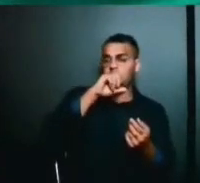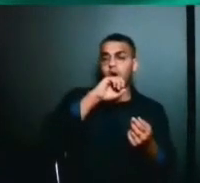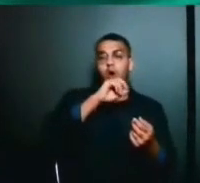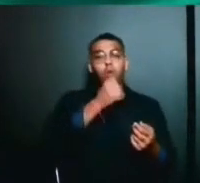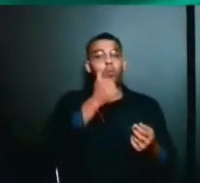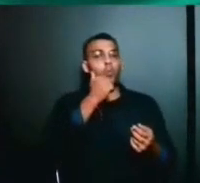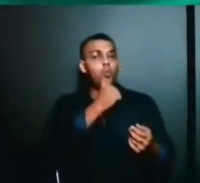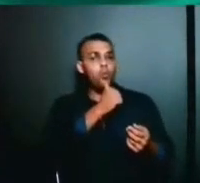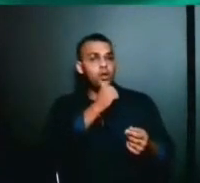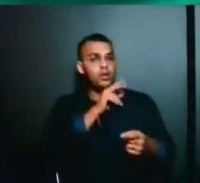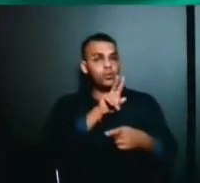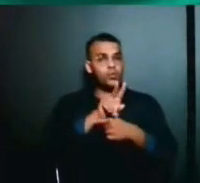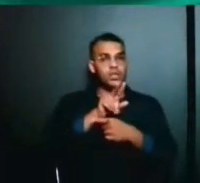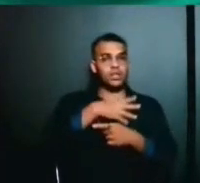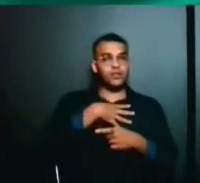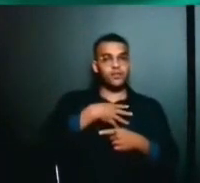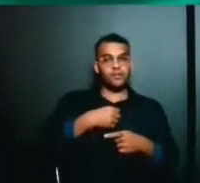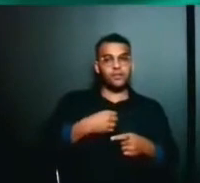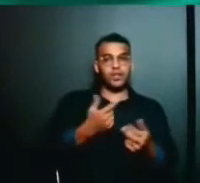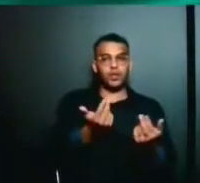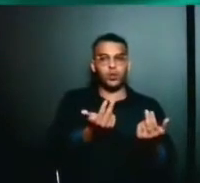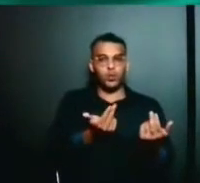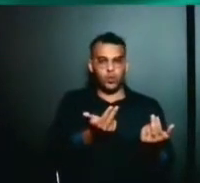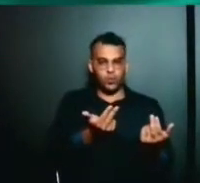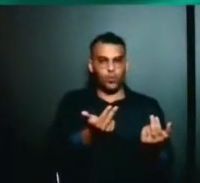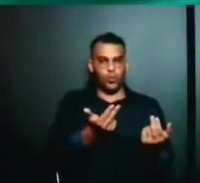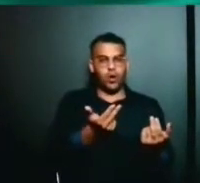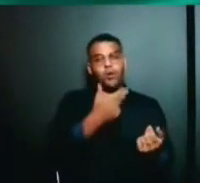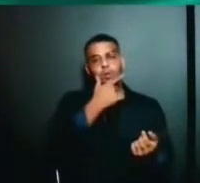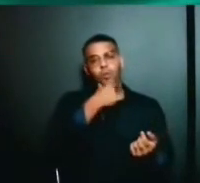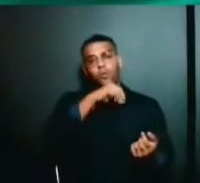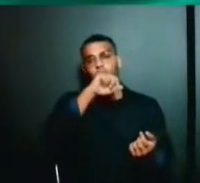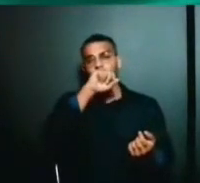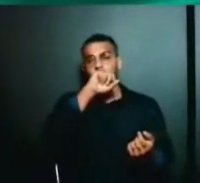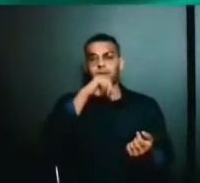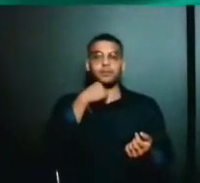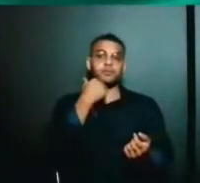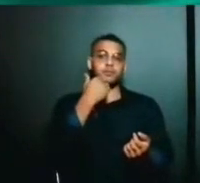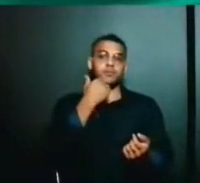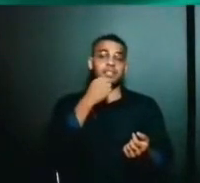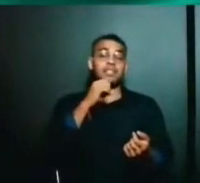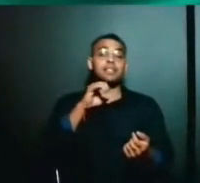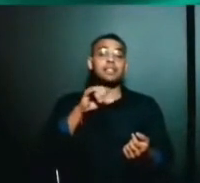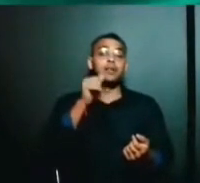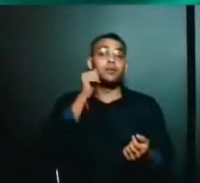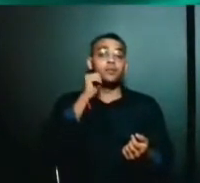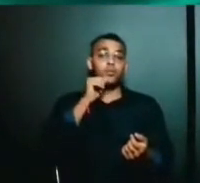a mulher tem esse empenho e esse projeto de nutrir a